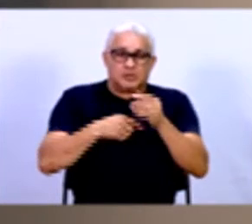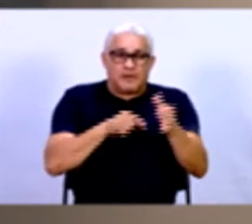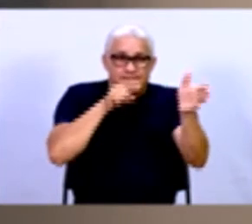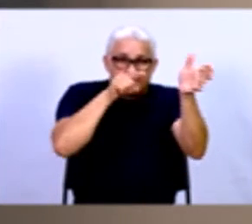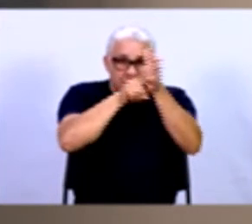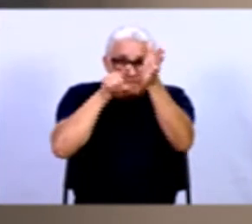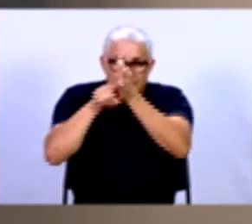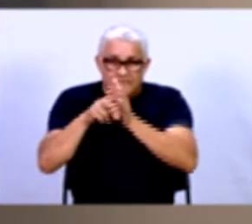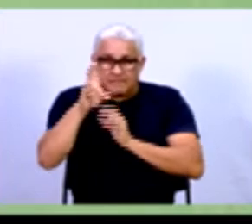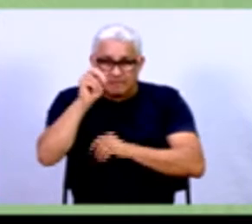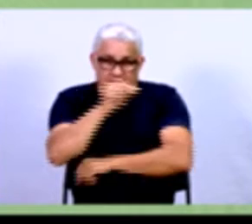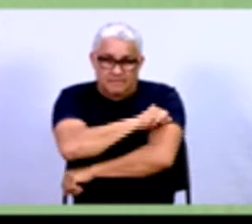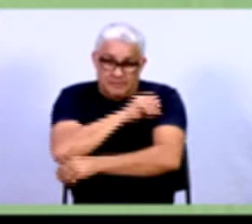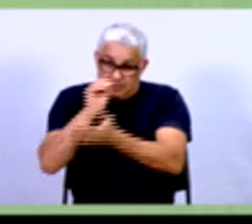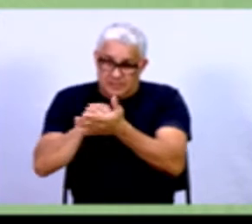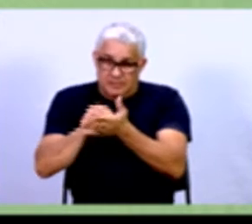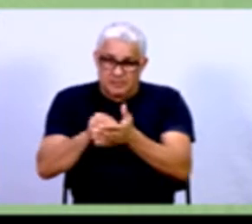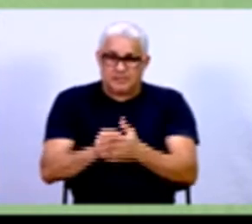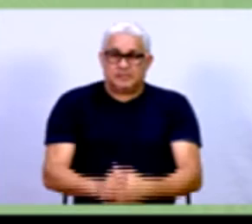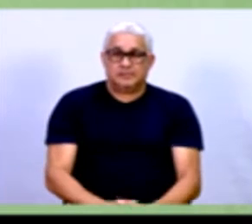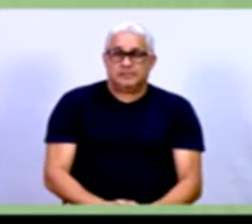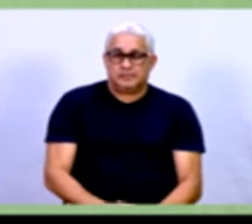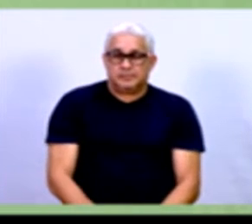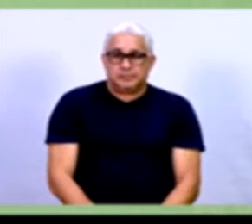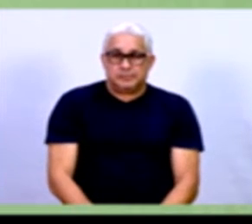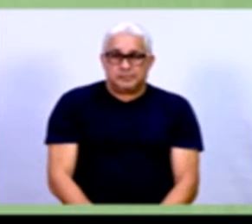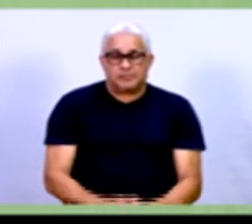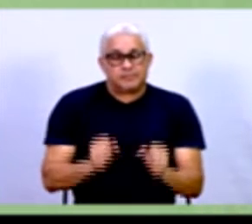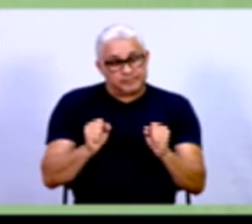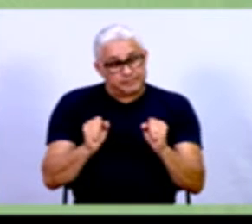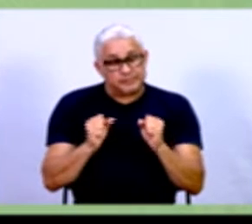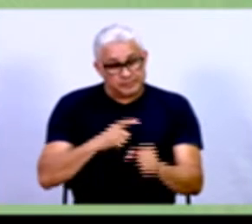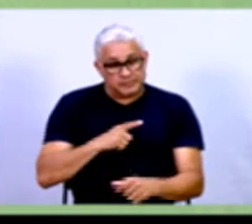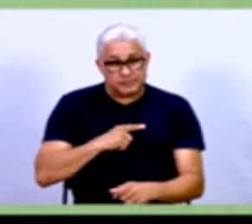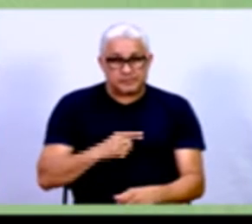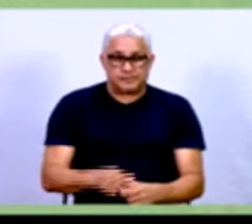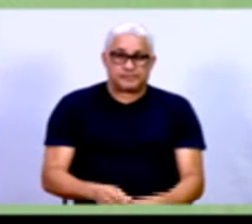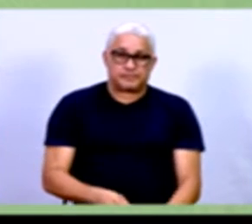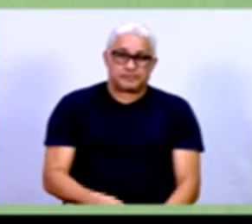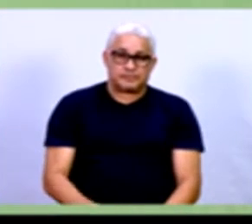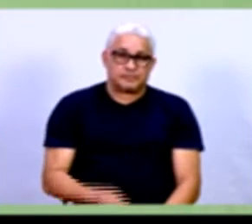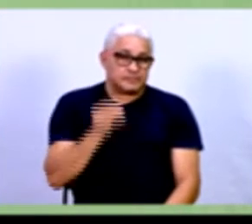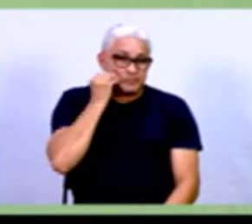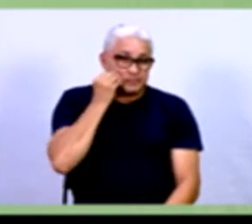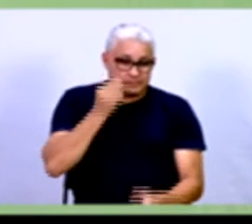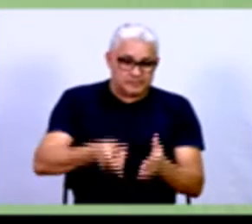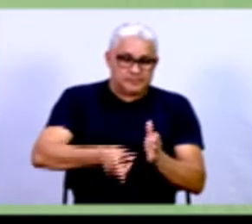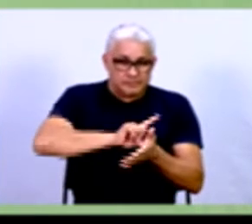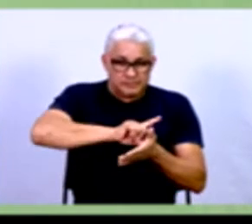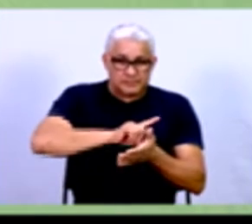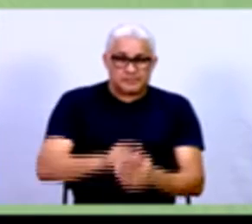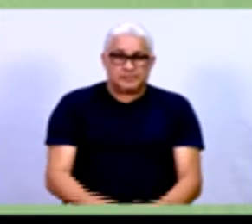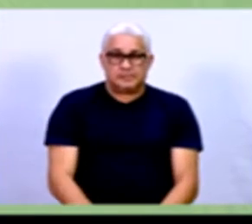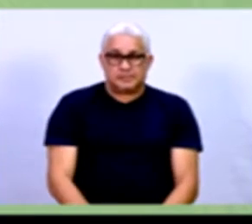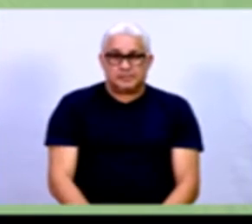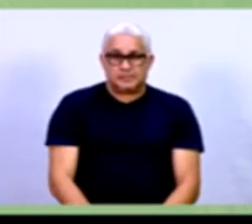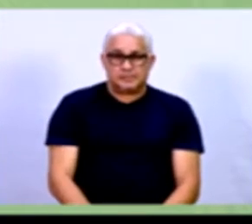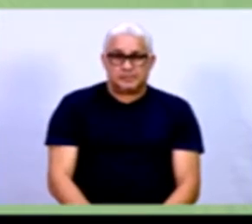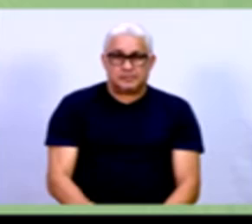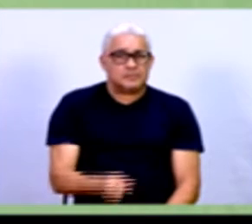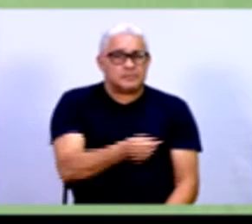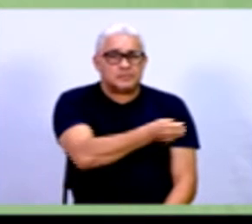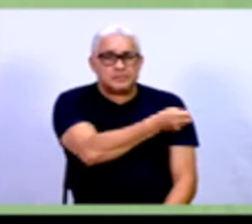outros 50. Então, aqui a gente considerou que poderia existir um pré-teste, tá? Definição do número de